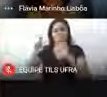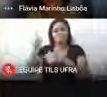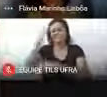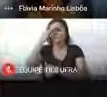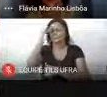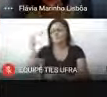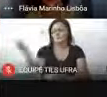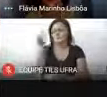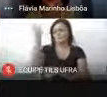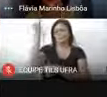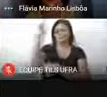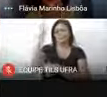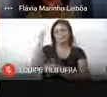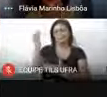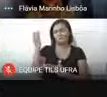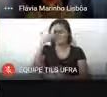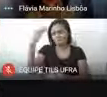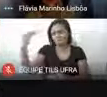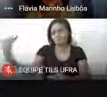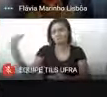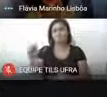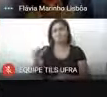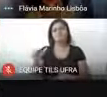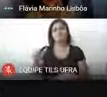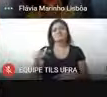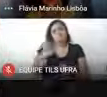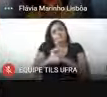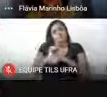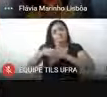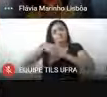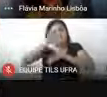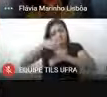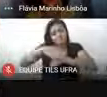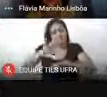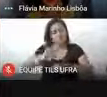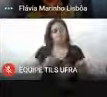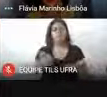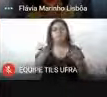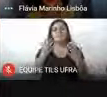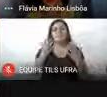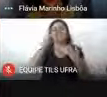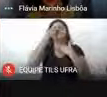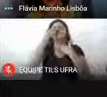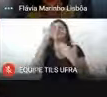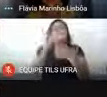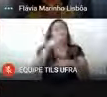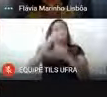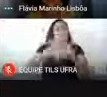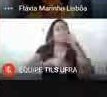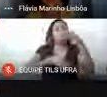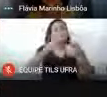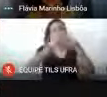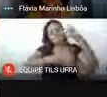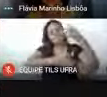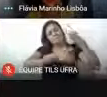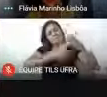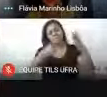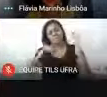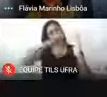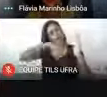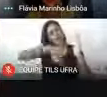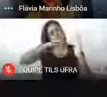mas espero ter colaborado. Quero agradecer a todos os comentários, vou ler todos eles com carinho, com calma depois,